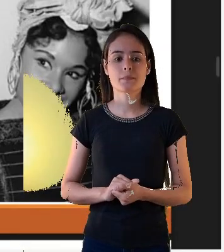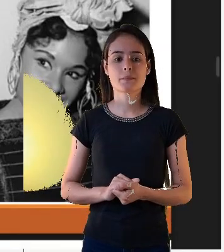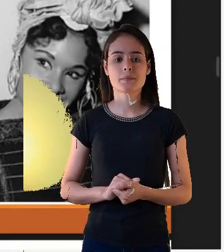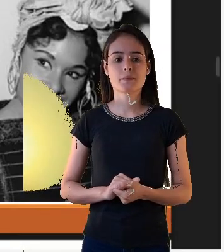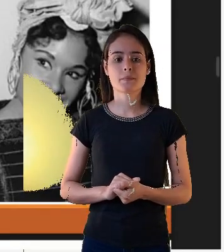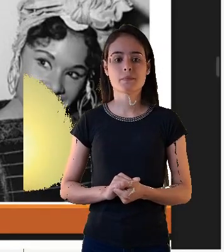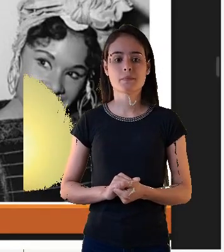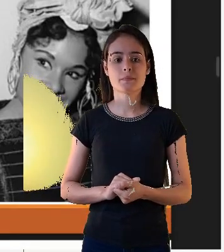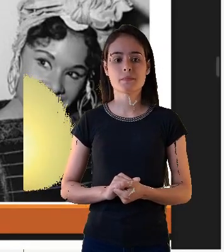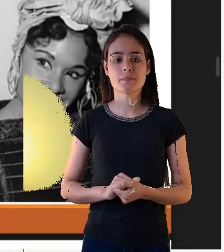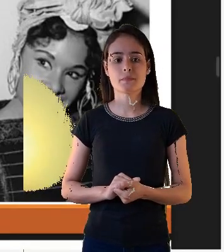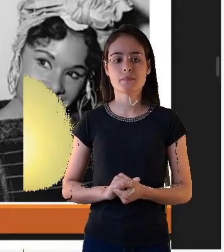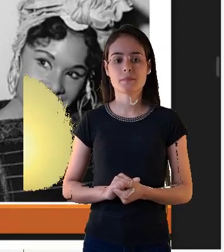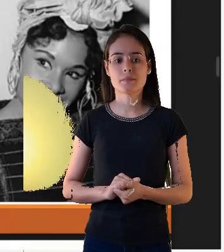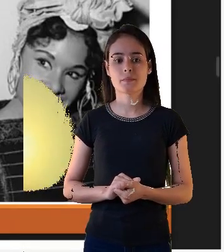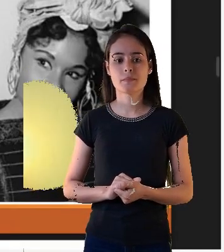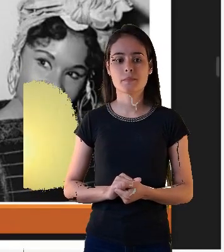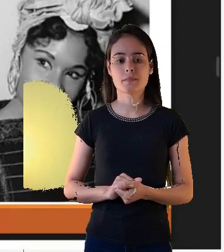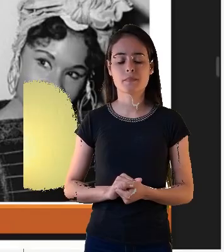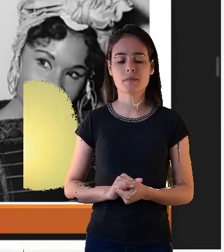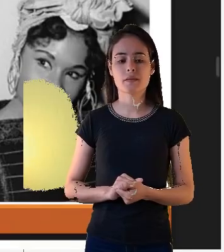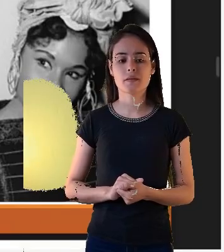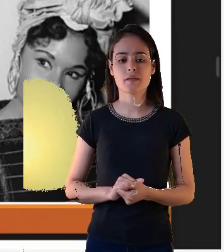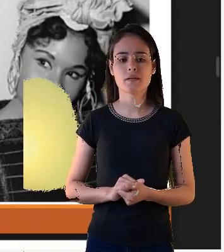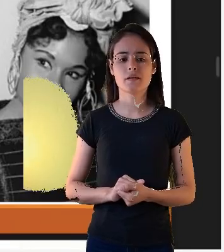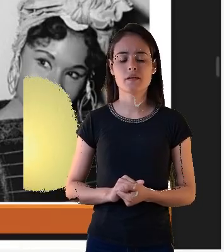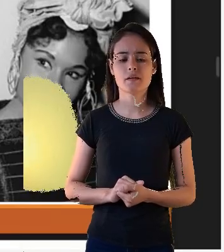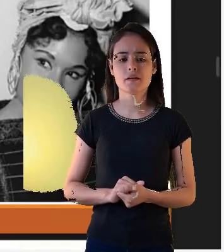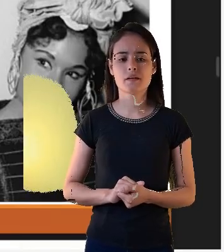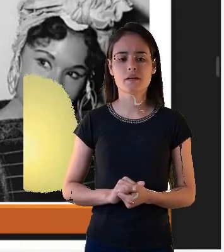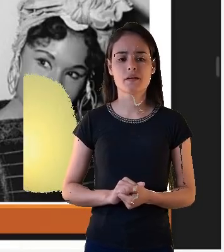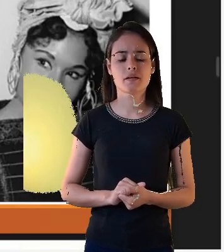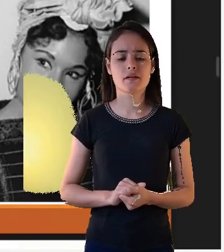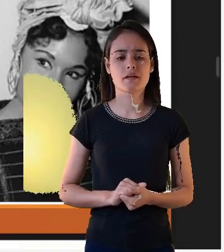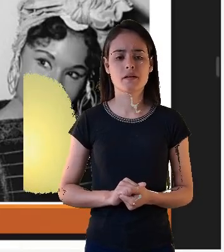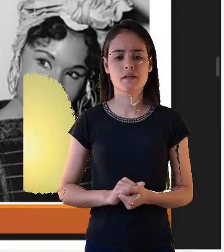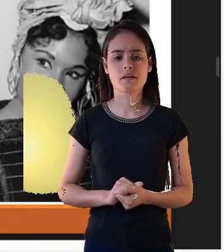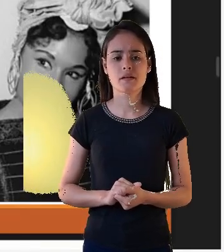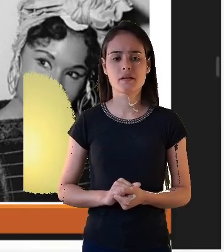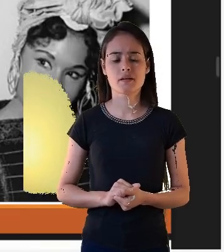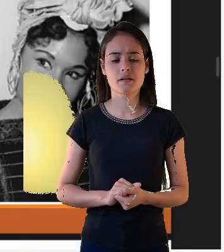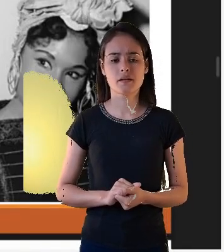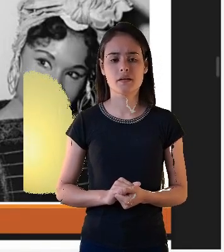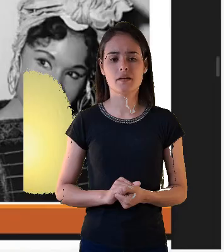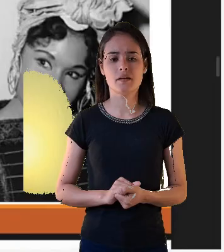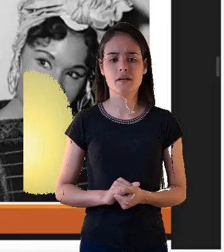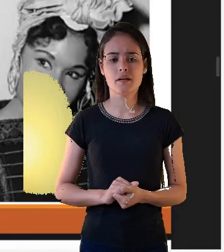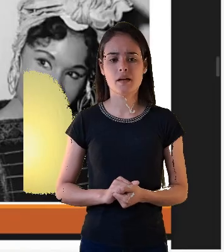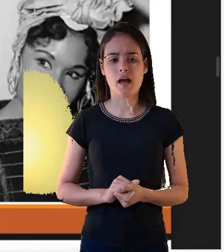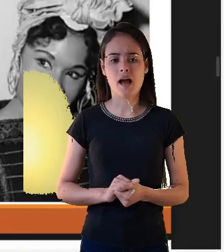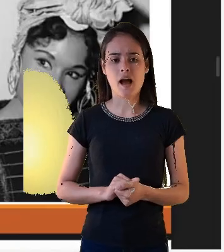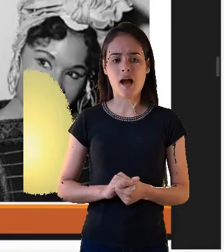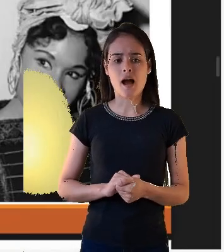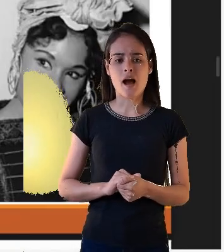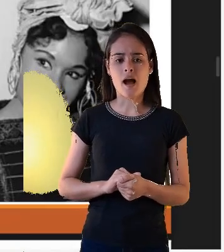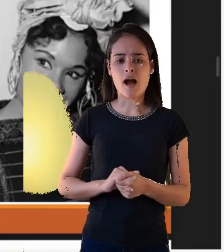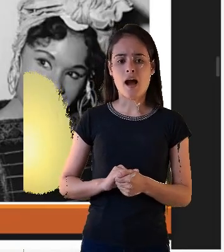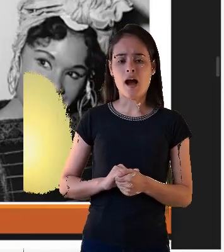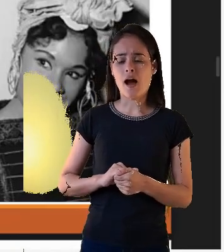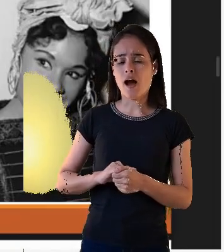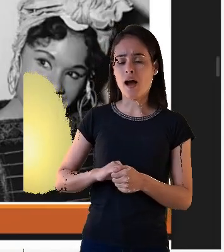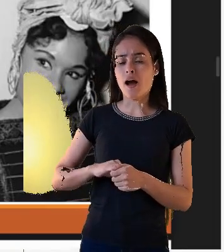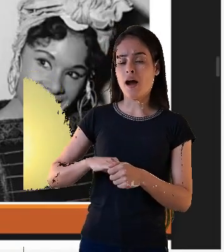De que a miscigenação no Brasil aconteceu de maneira muito harmoniosa, né? De que não foi por conta do estupro,